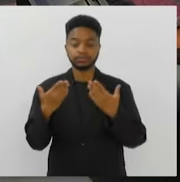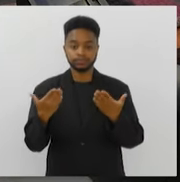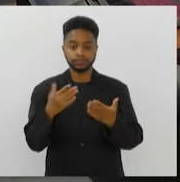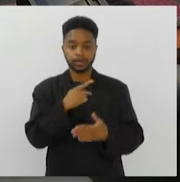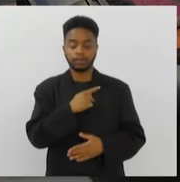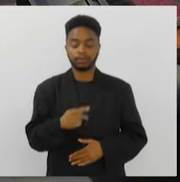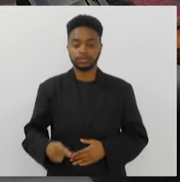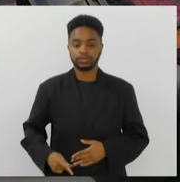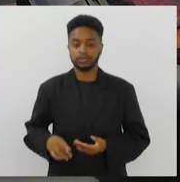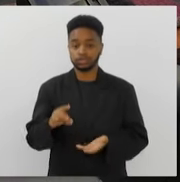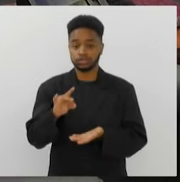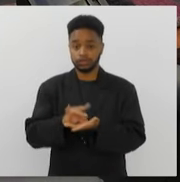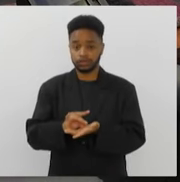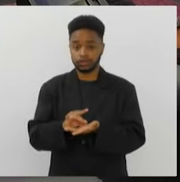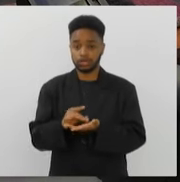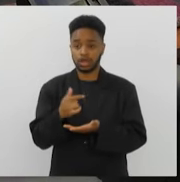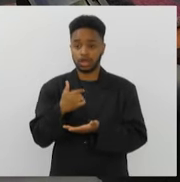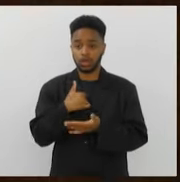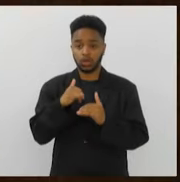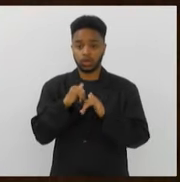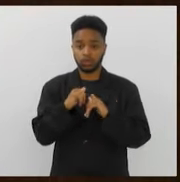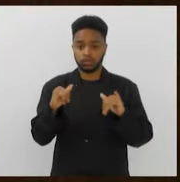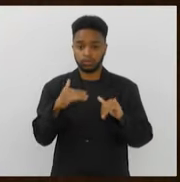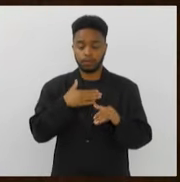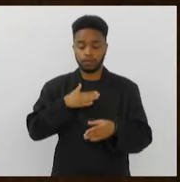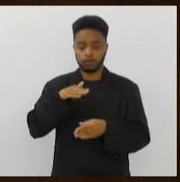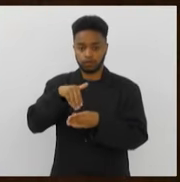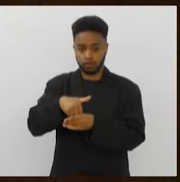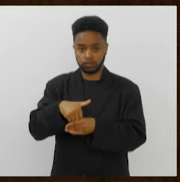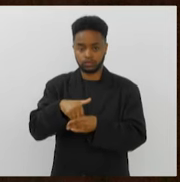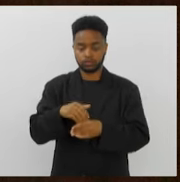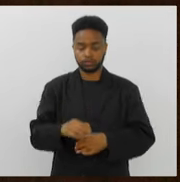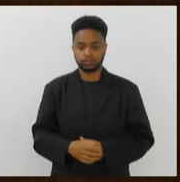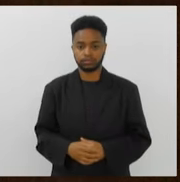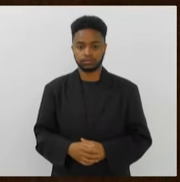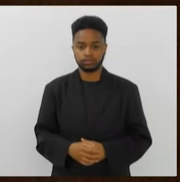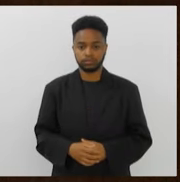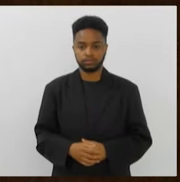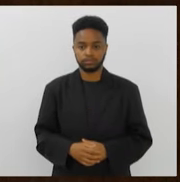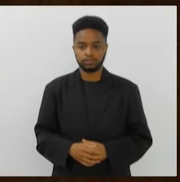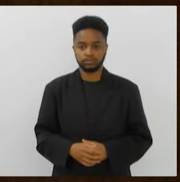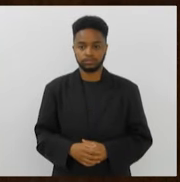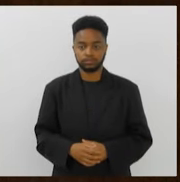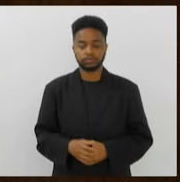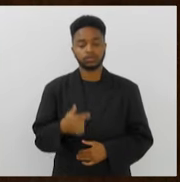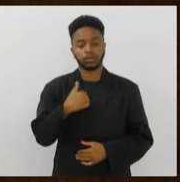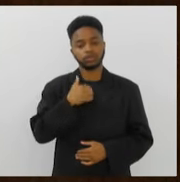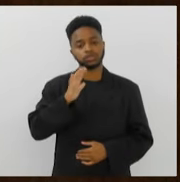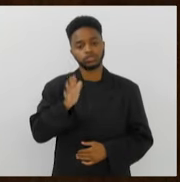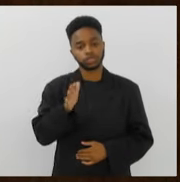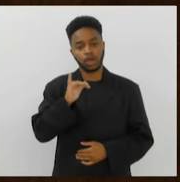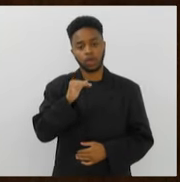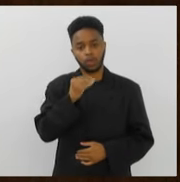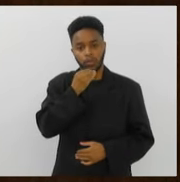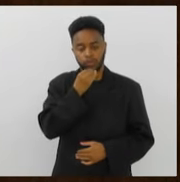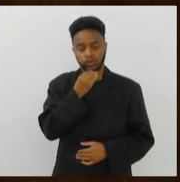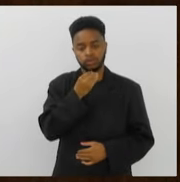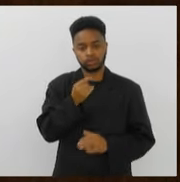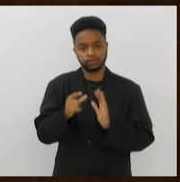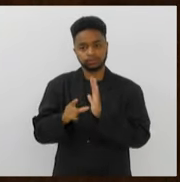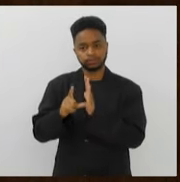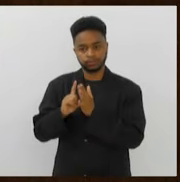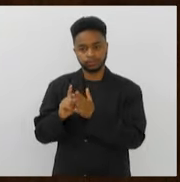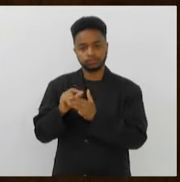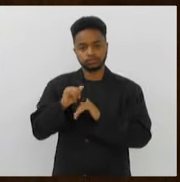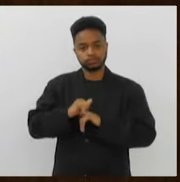na verdade, estou declarando o meu voto. Já tive a oportunidade de